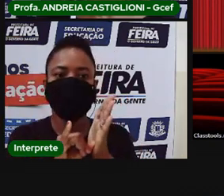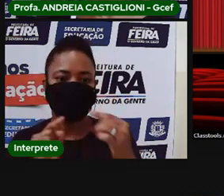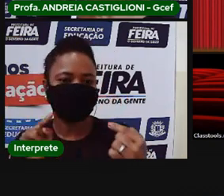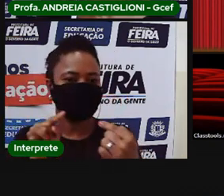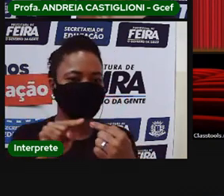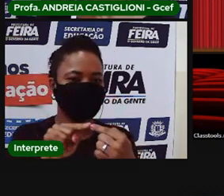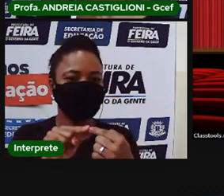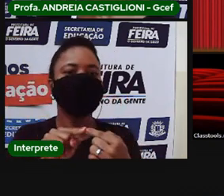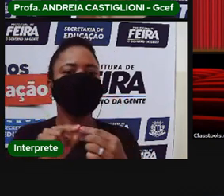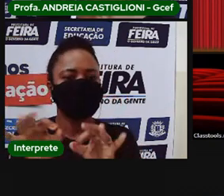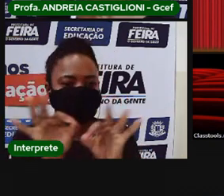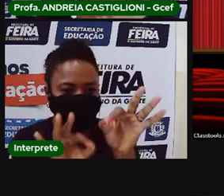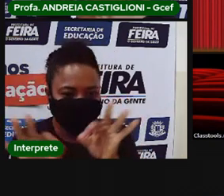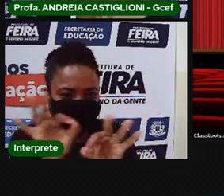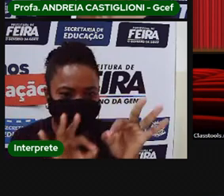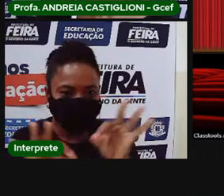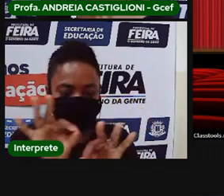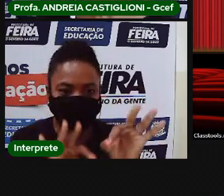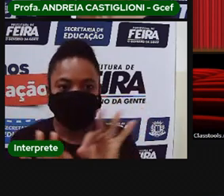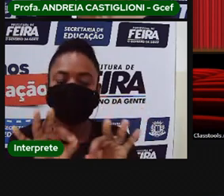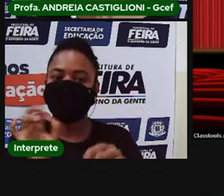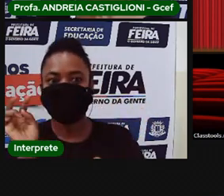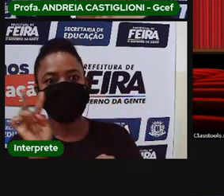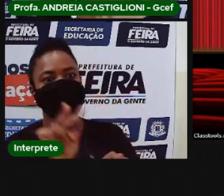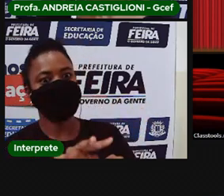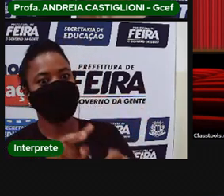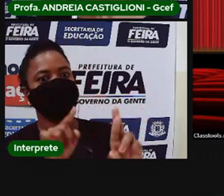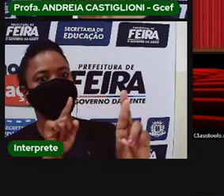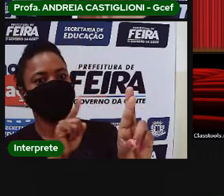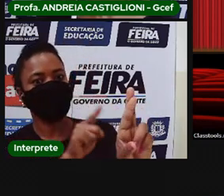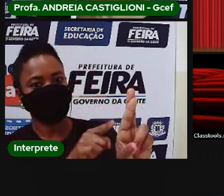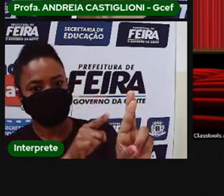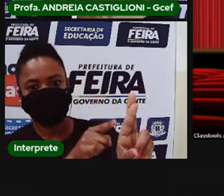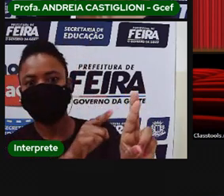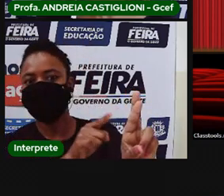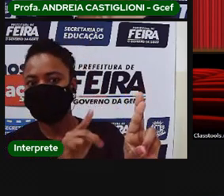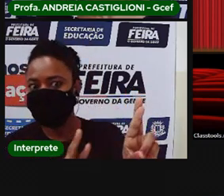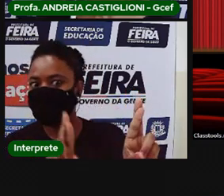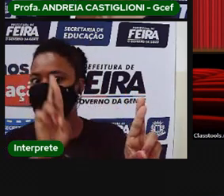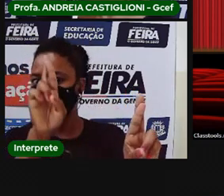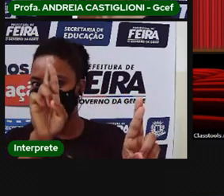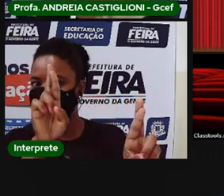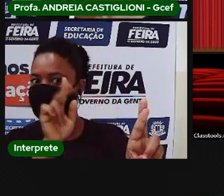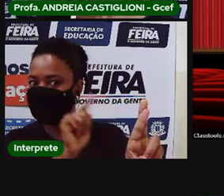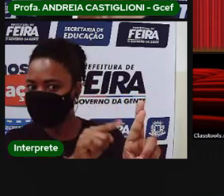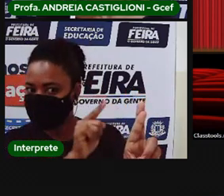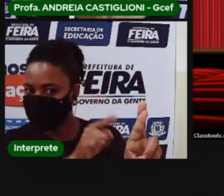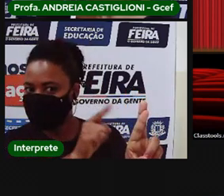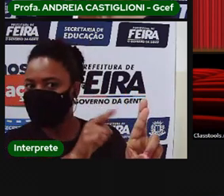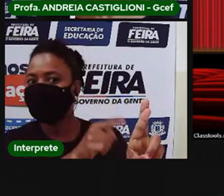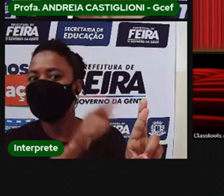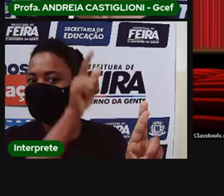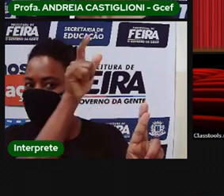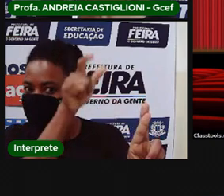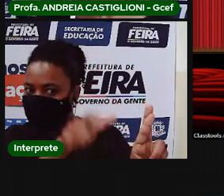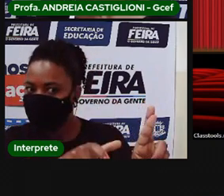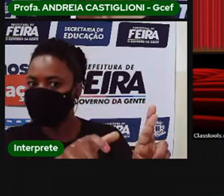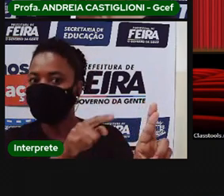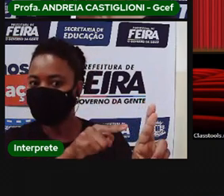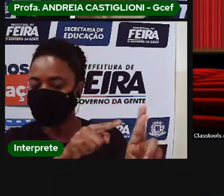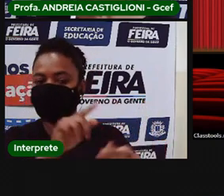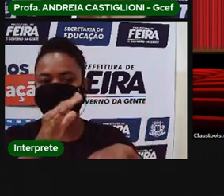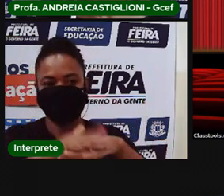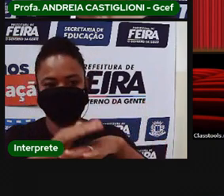sua autoridade. E as pessoas olhem e pensem, ó, aqui foi tal pessoa que foi. Tal pessoa que fez, tal pessoa que criou. Isso gera a